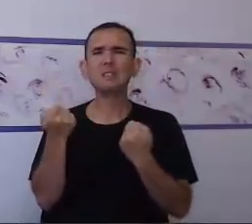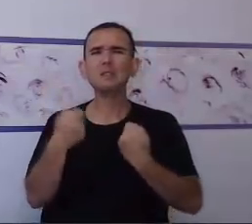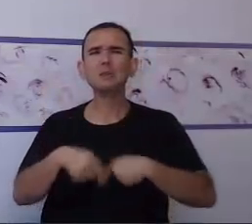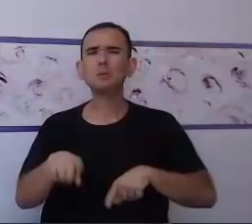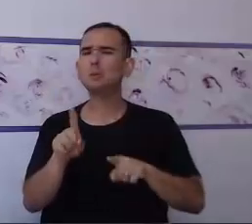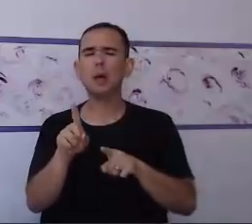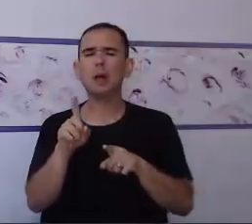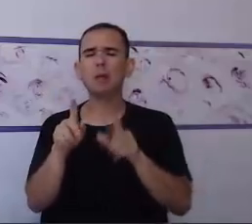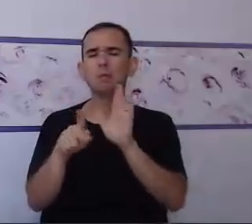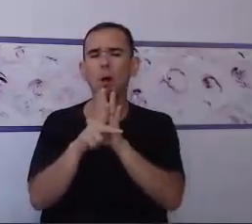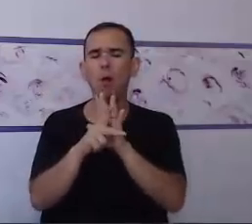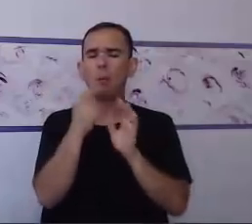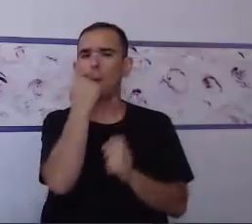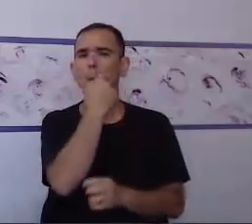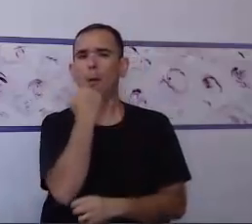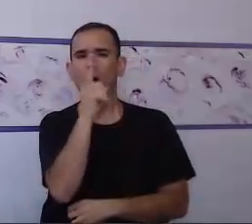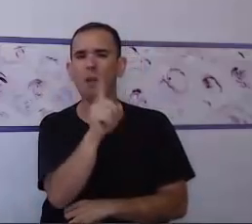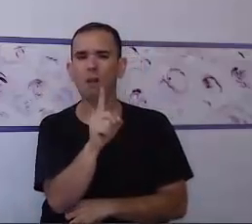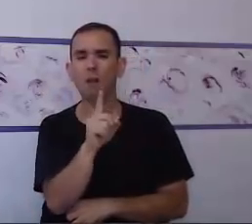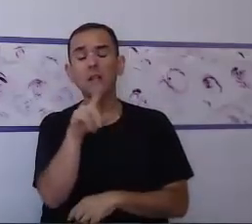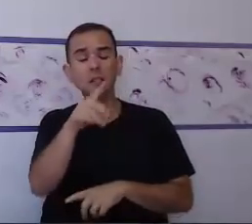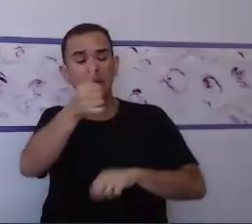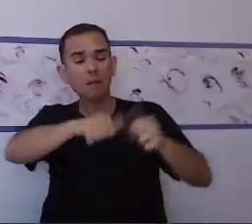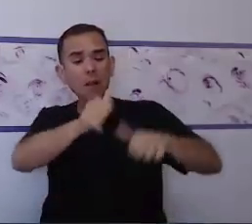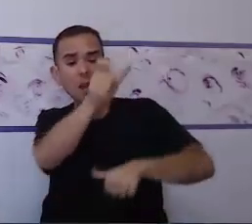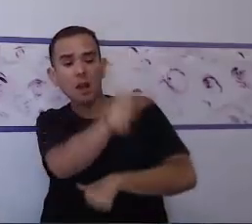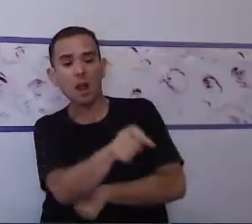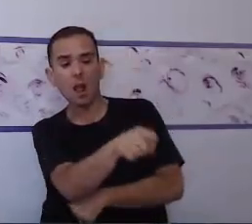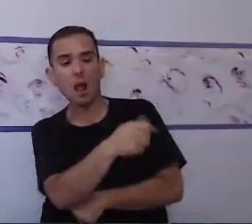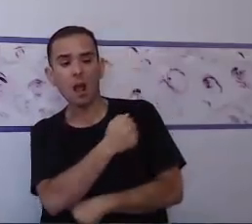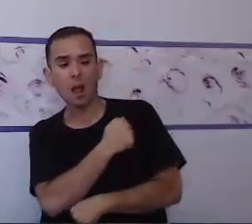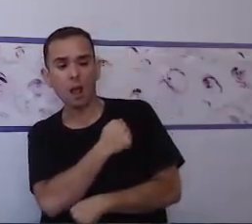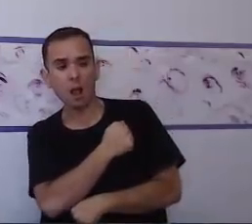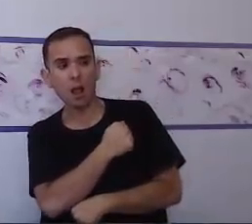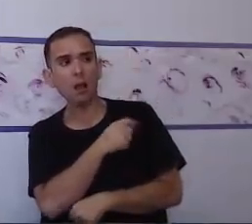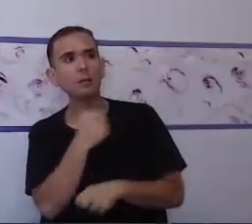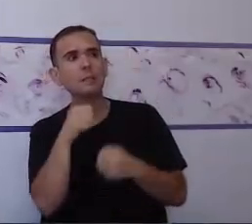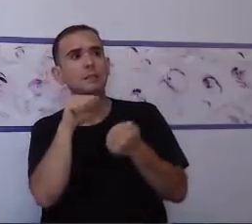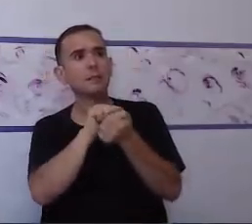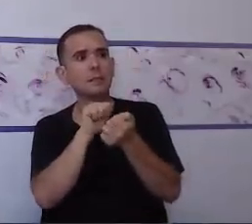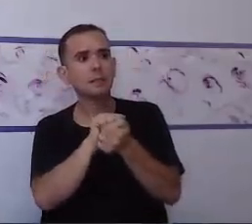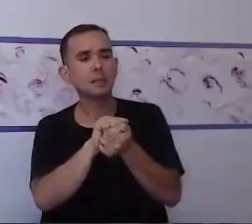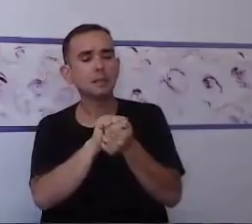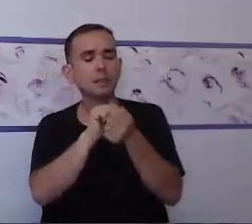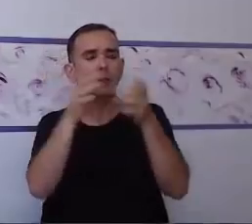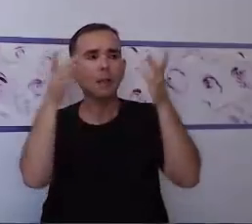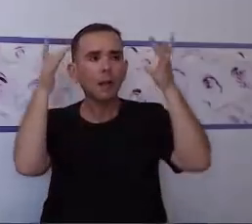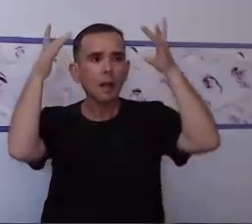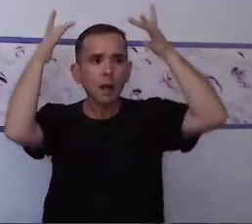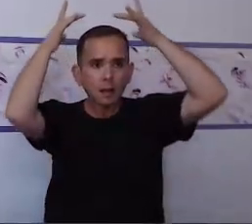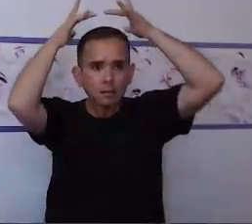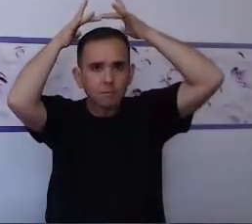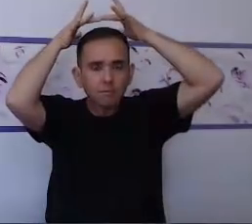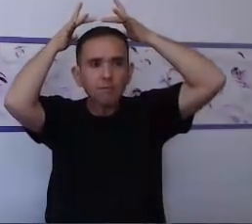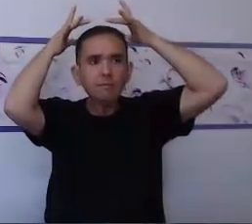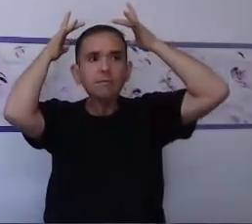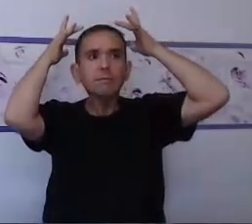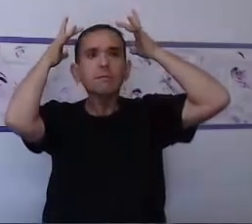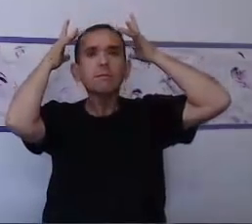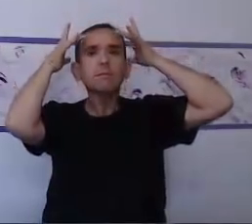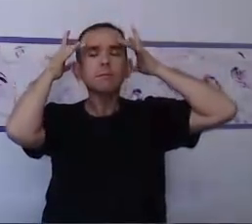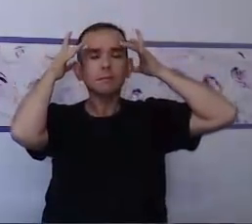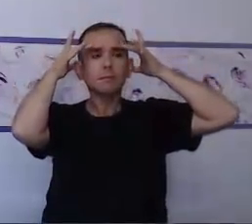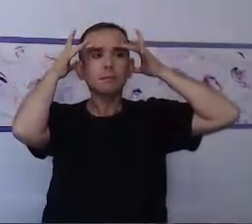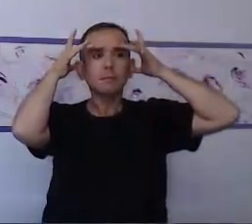tem que ser na boca. Muitas vezes você vai avaliar um aluno e essa ponteira eu tenho que fazer uma adaptação para ele num capacete. Eu coloco um capacete